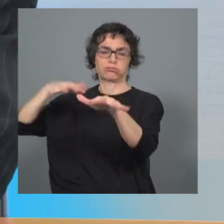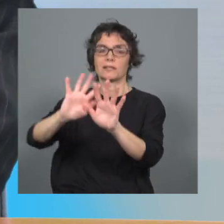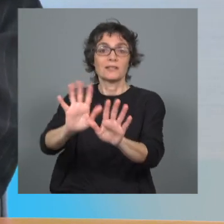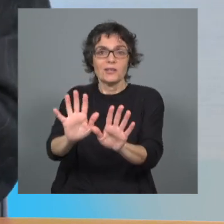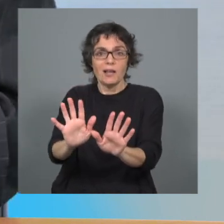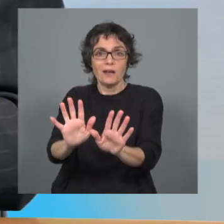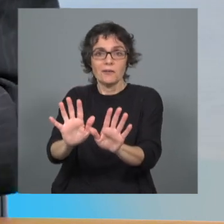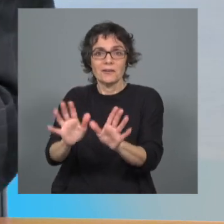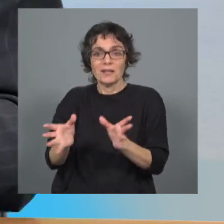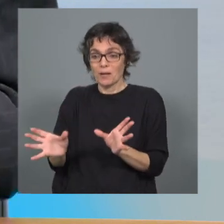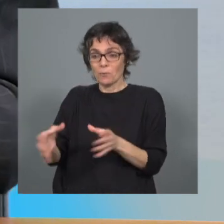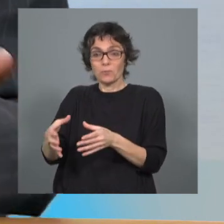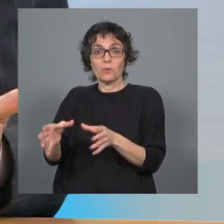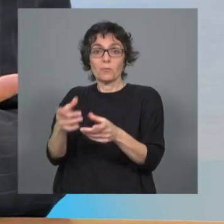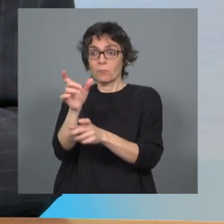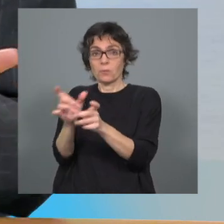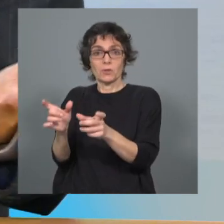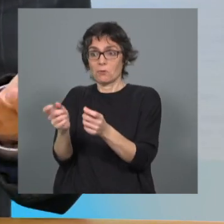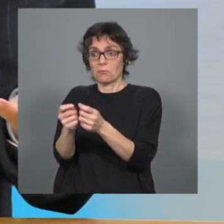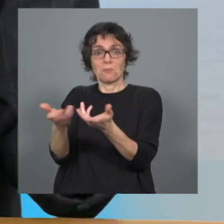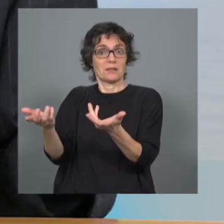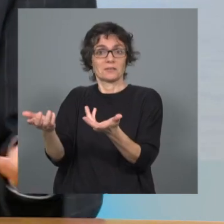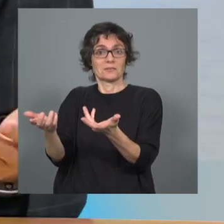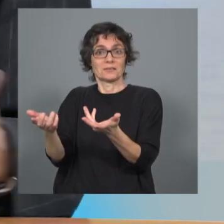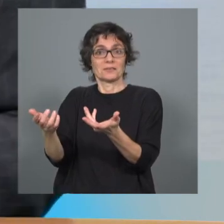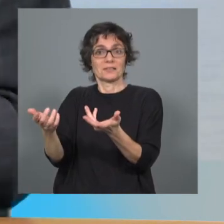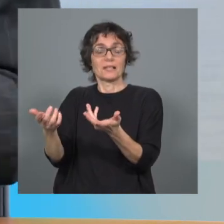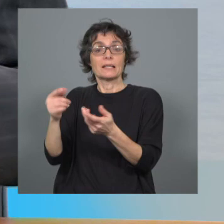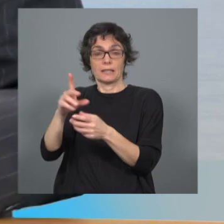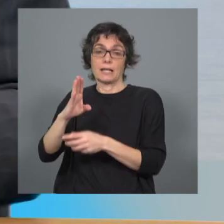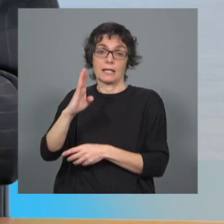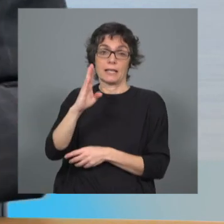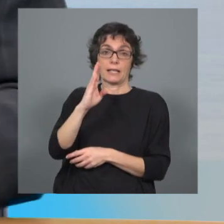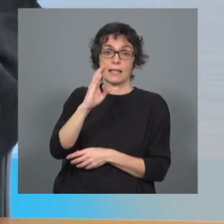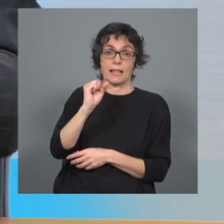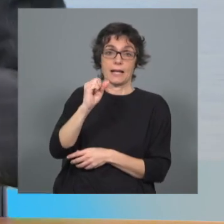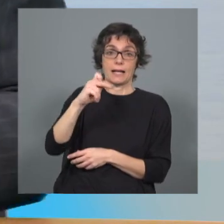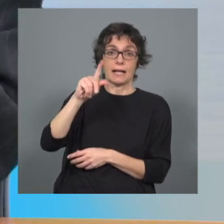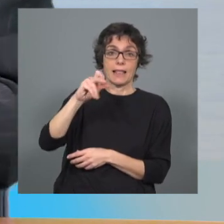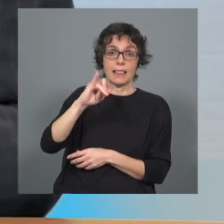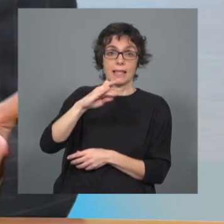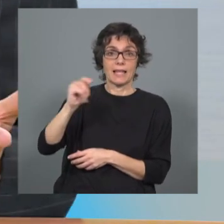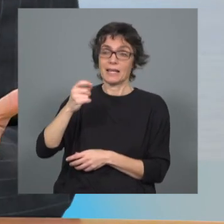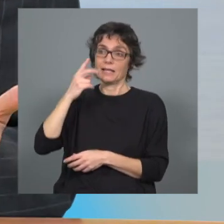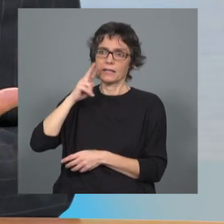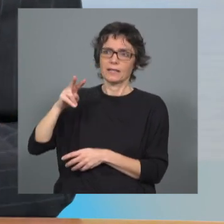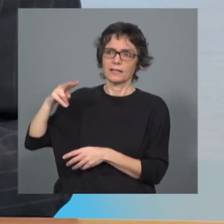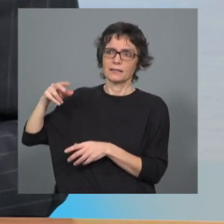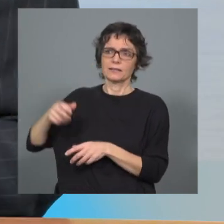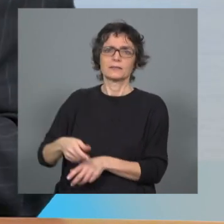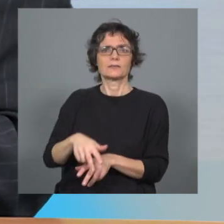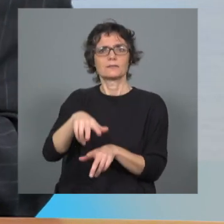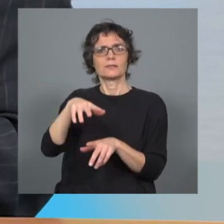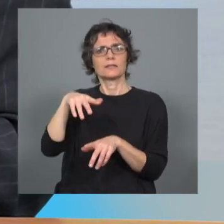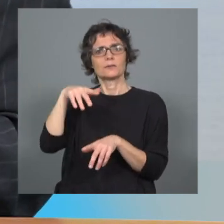Acompanhavam grupos, pessoas que estavam próximas, que vinham da Galileia ou que ao longo do caminho se entusiasmaram pela sua mensagem. Mas